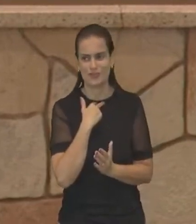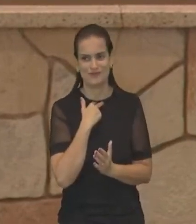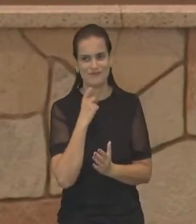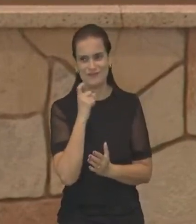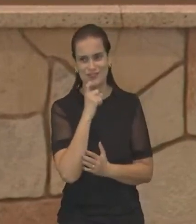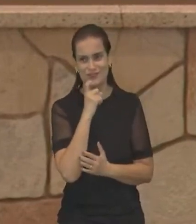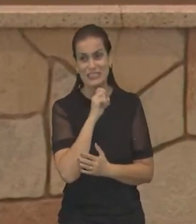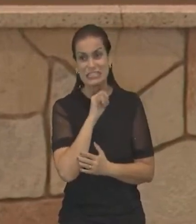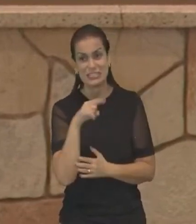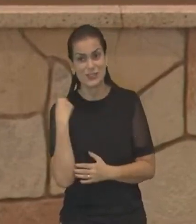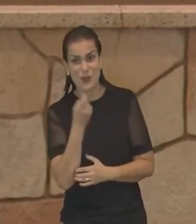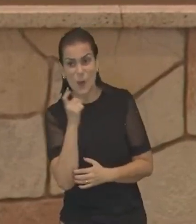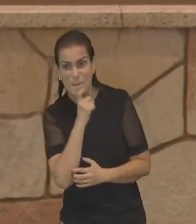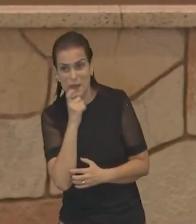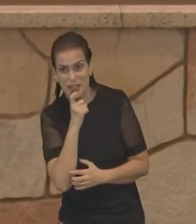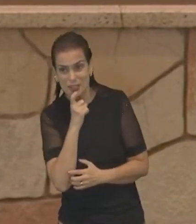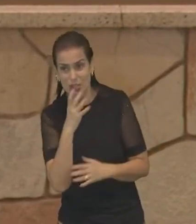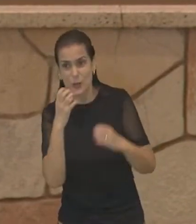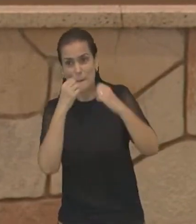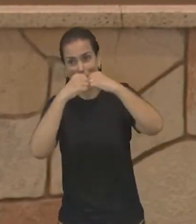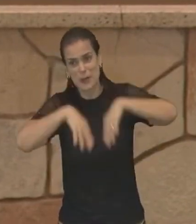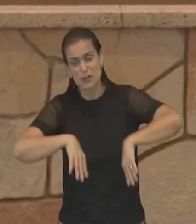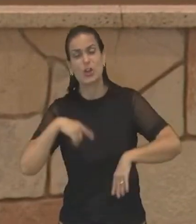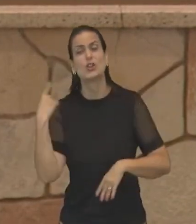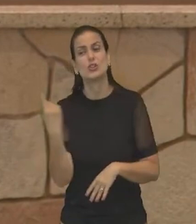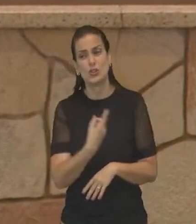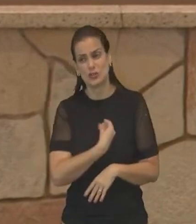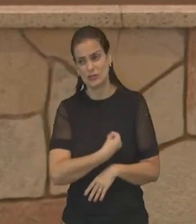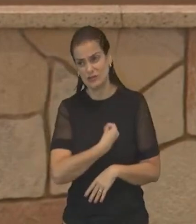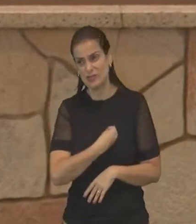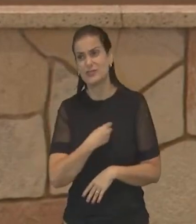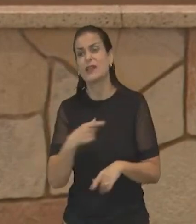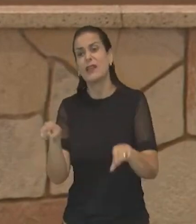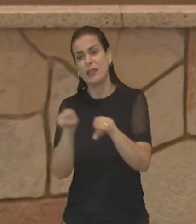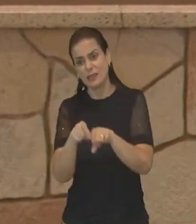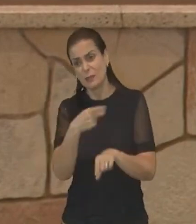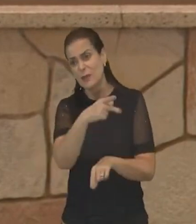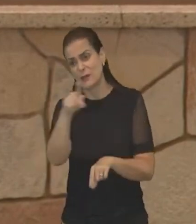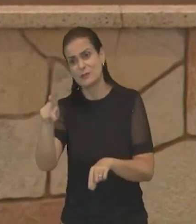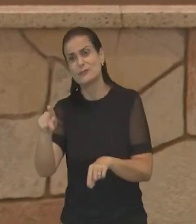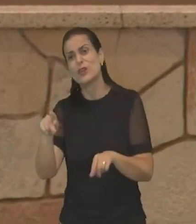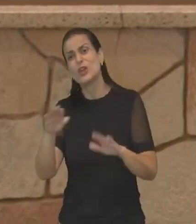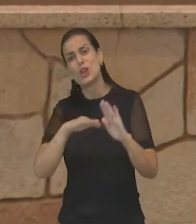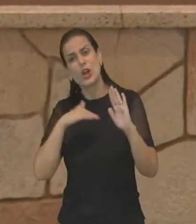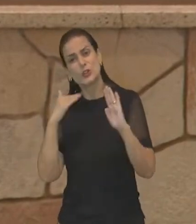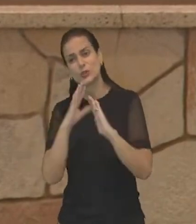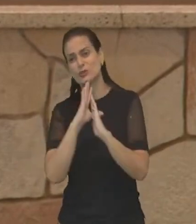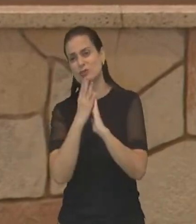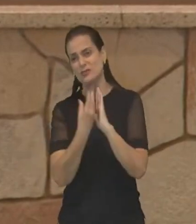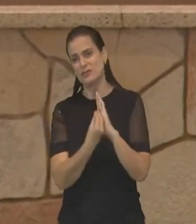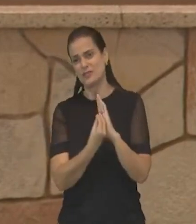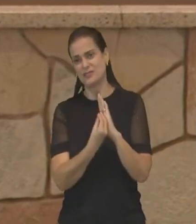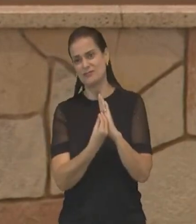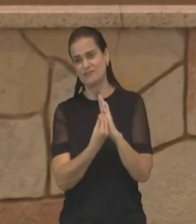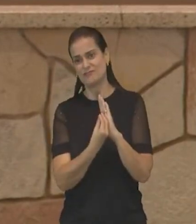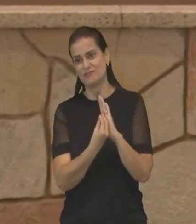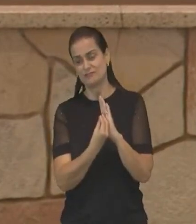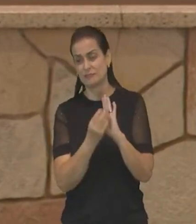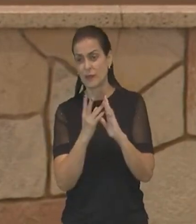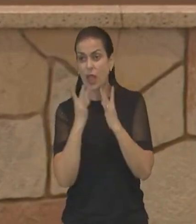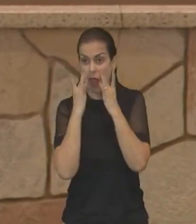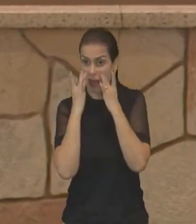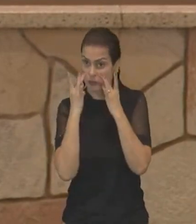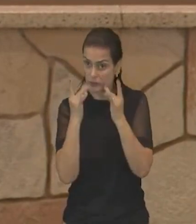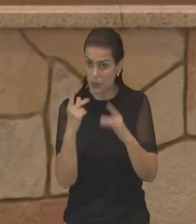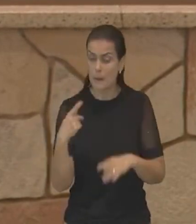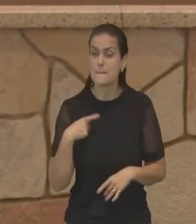Quando mentimos, prejudicamos a nós mesmos e aos nossos irmãos e ao corpo de Cristo, que é a sua igreja. Meu querido, veja bem, o pastor